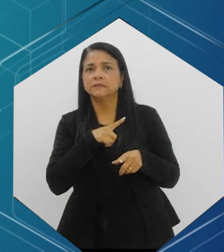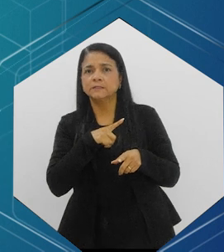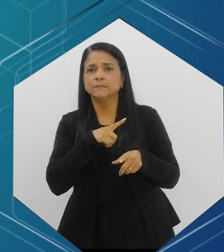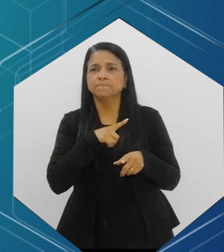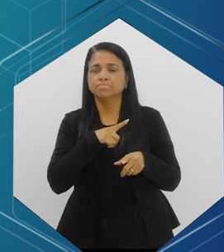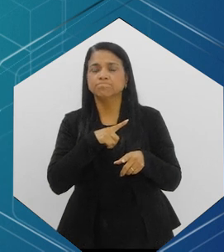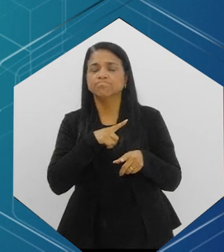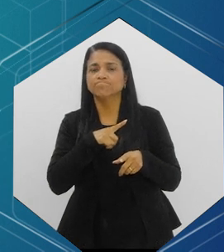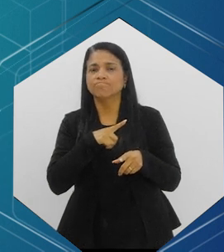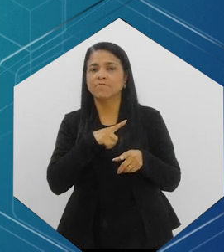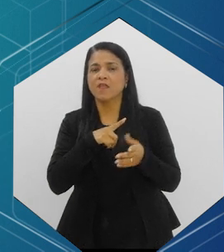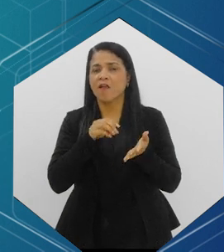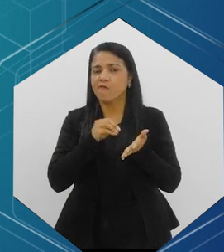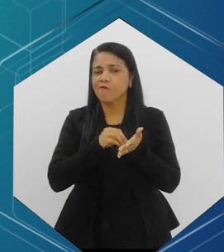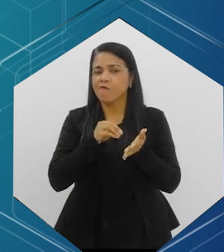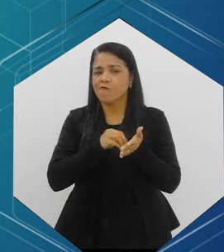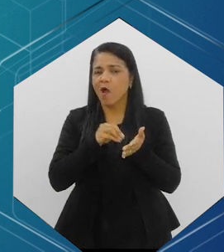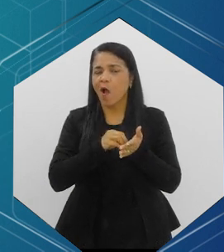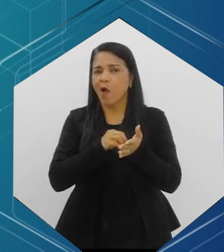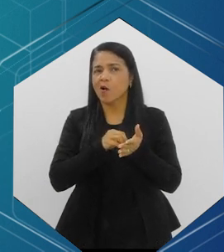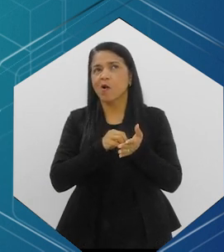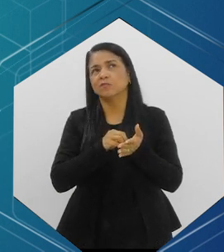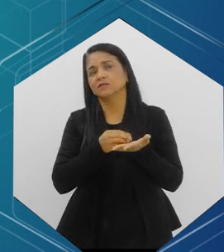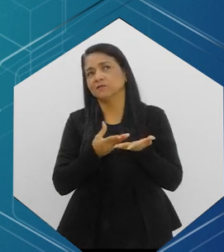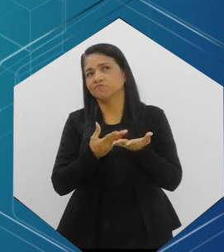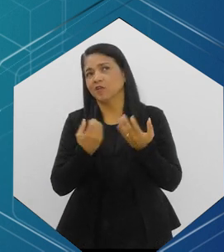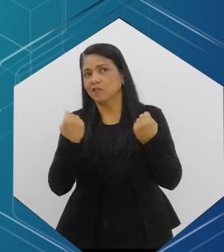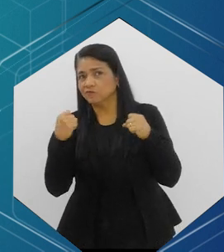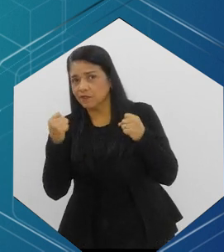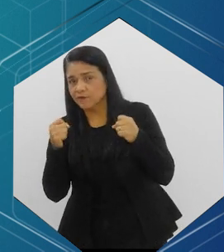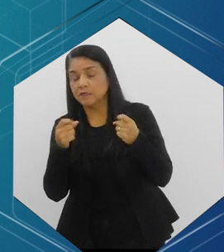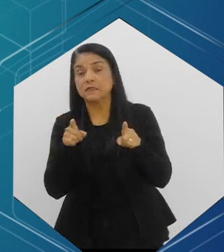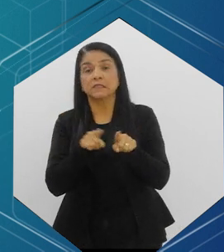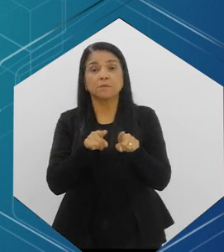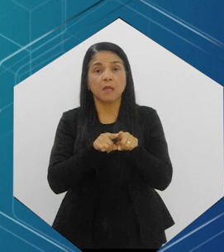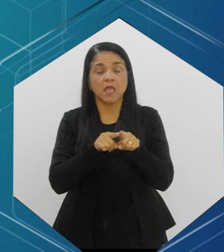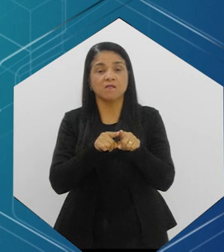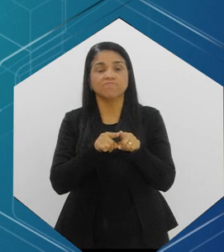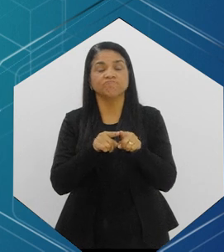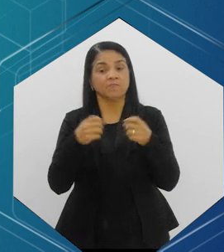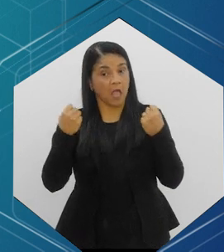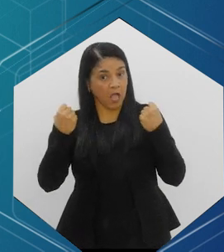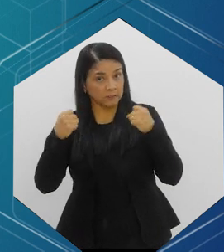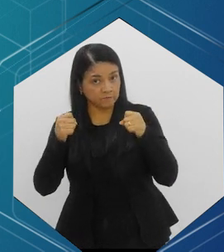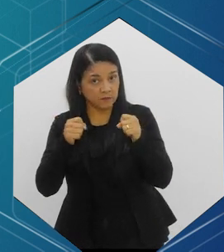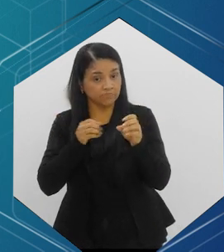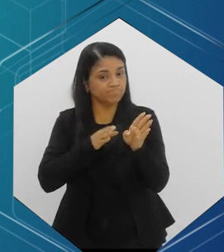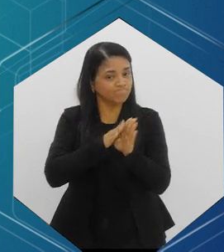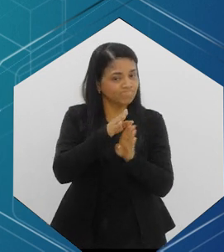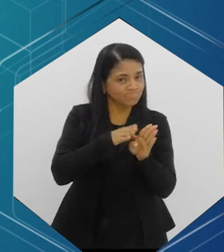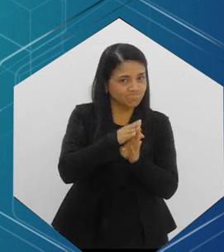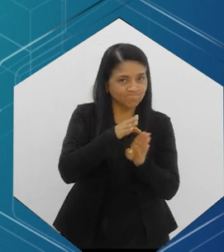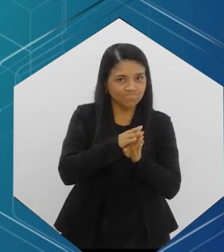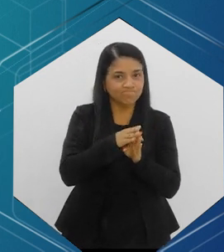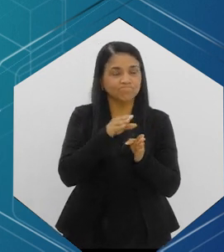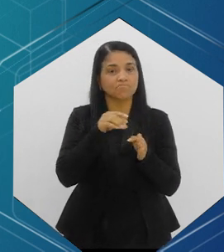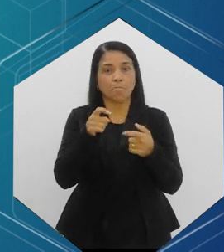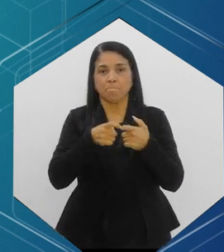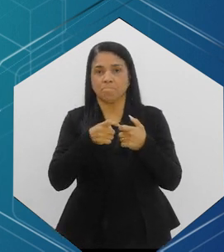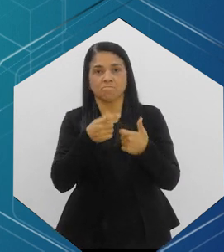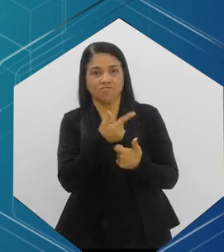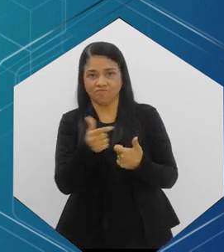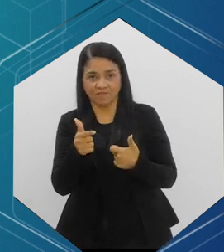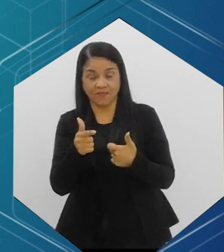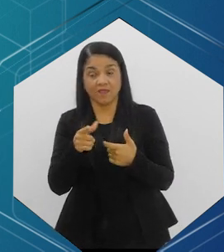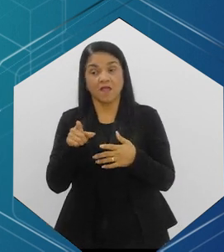que está aderindo à atividade física sem uma orientação. E com isso, orientação de um colega, de